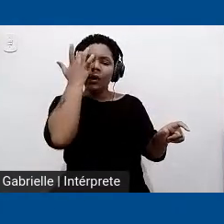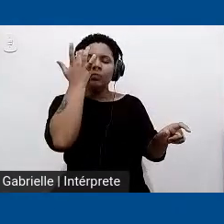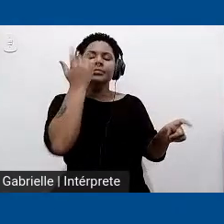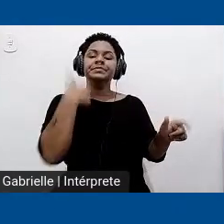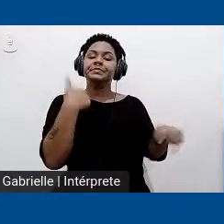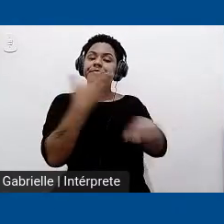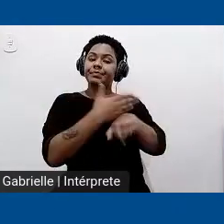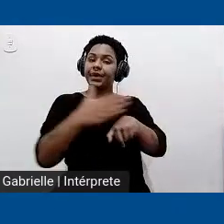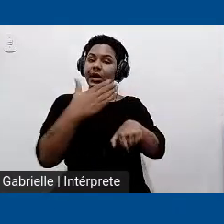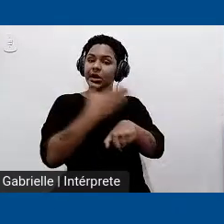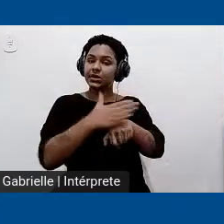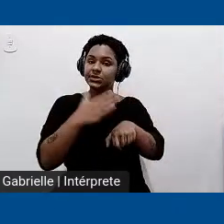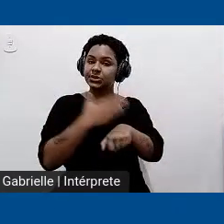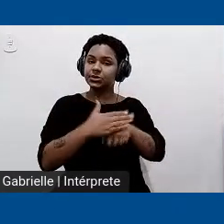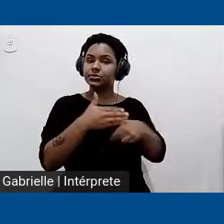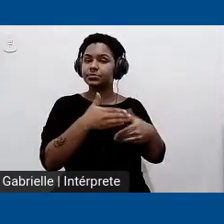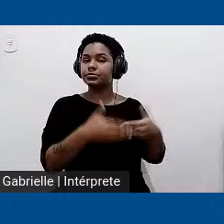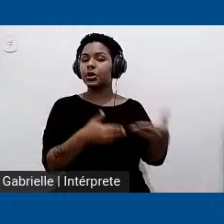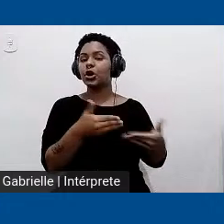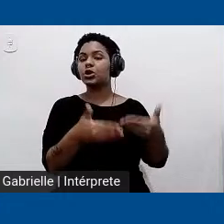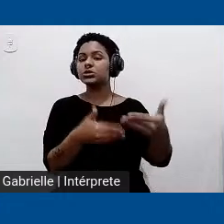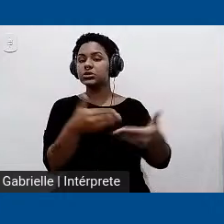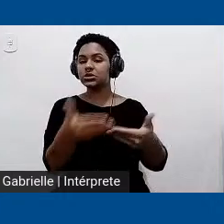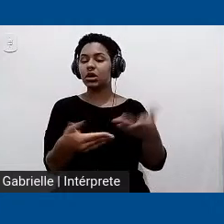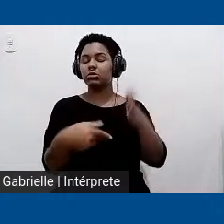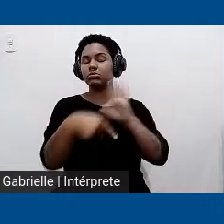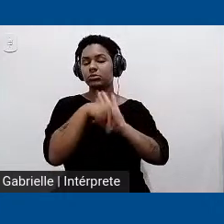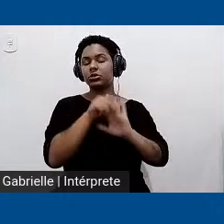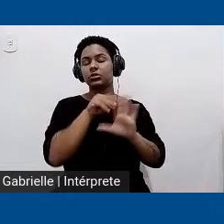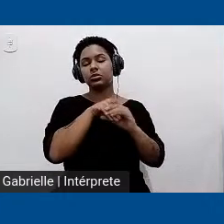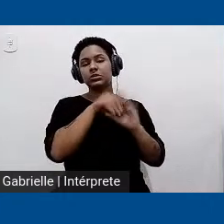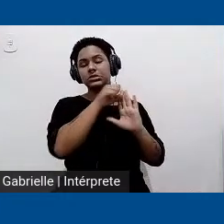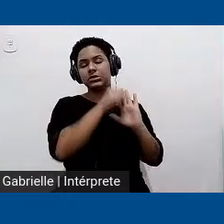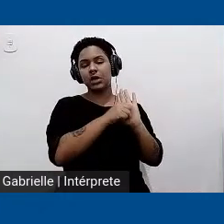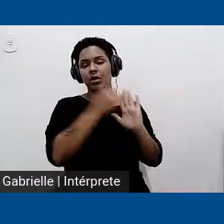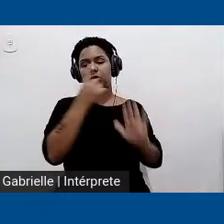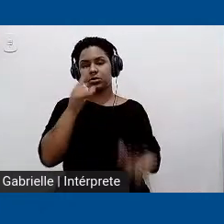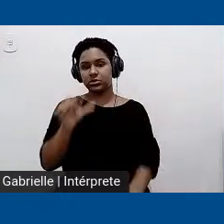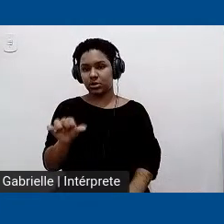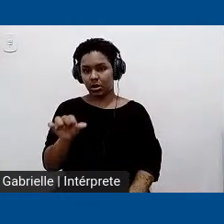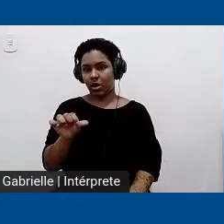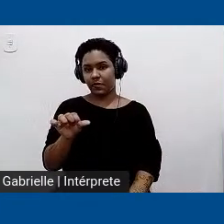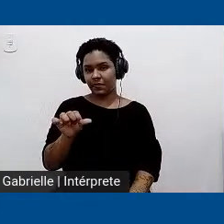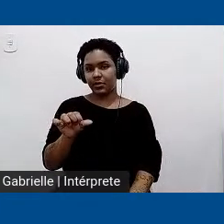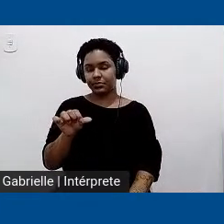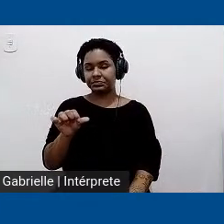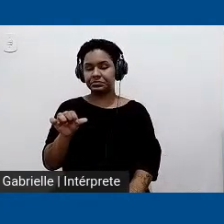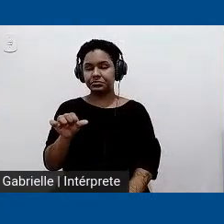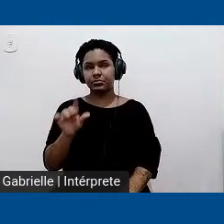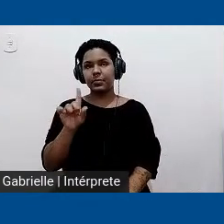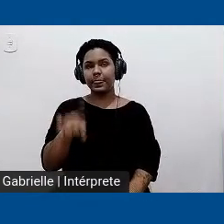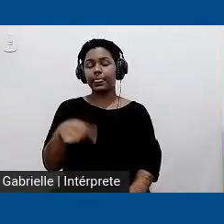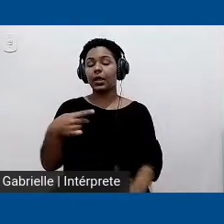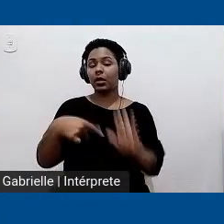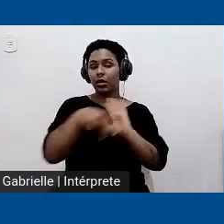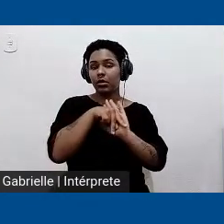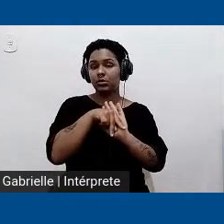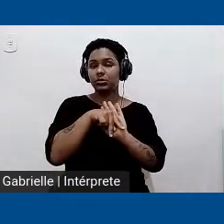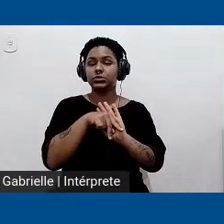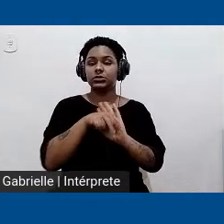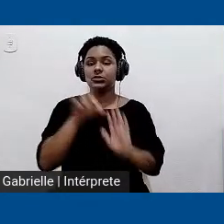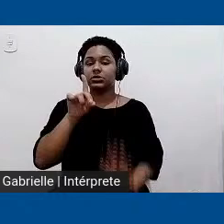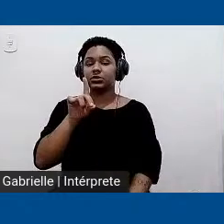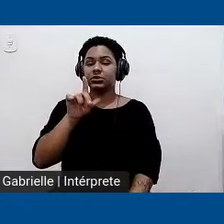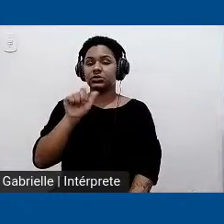praticam processos do século XIX, né? Como na própria daguerreotipia, que é